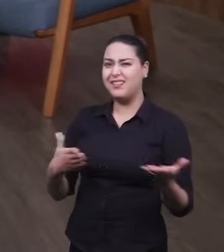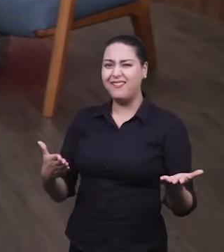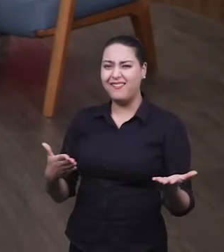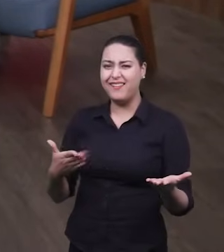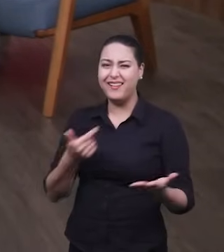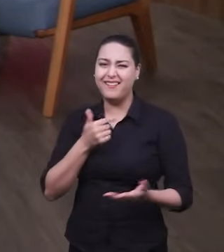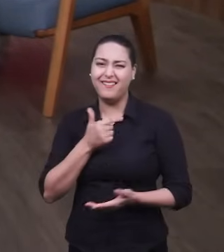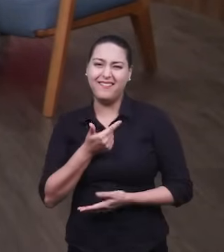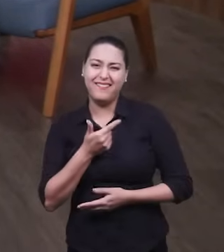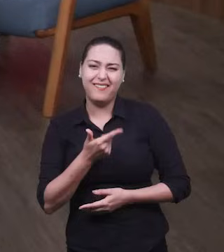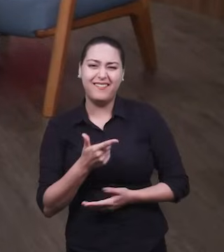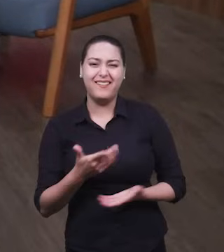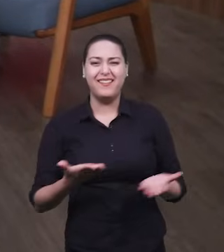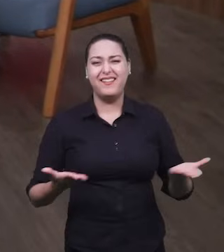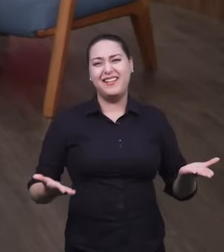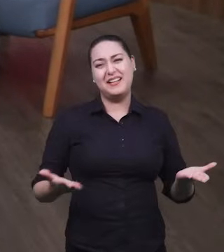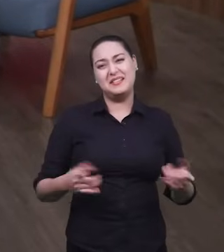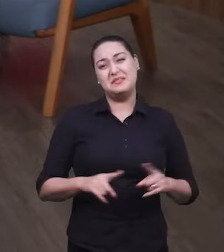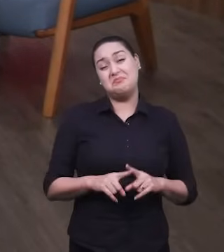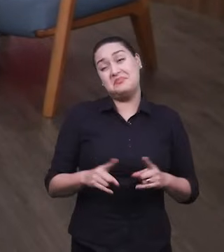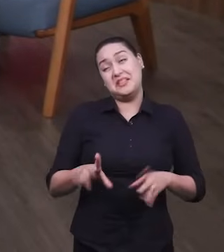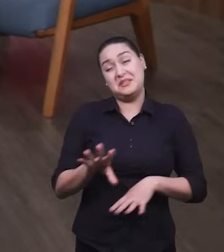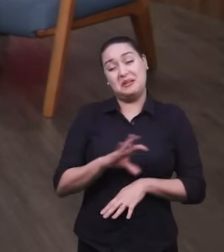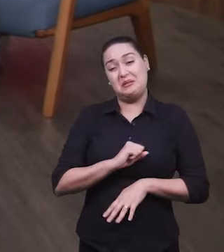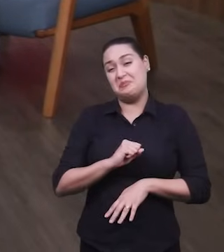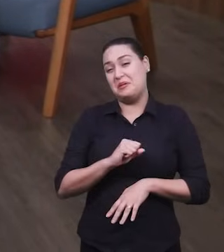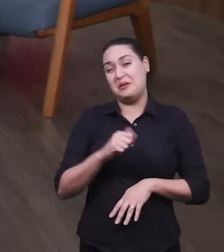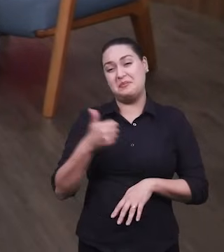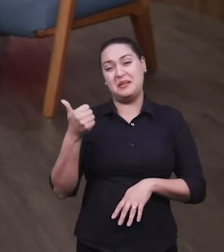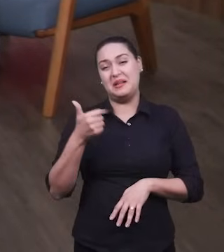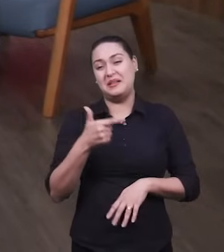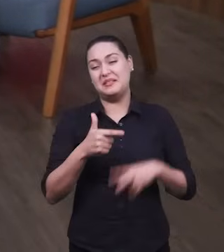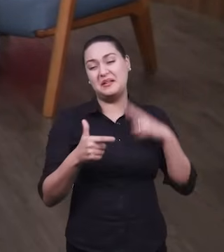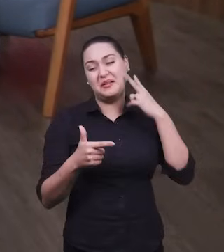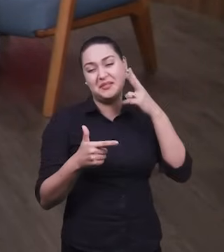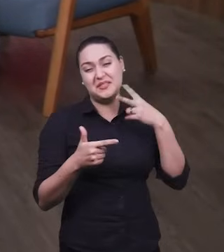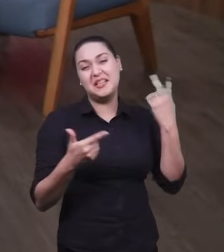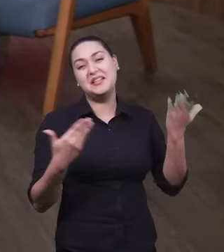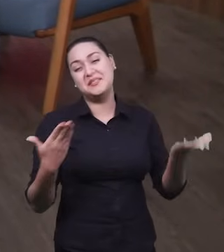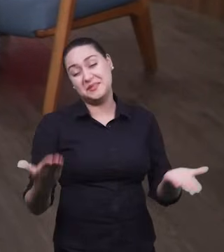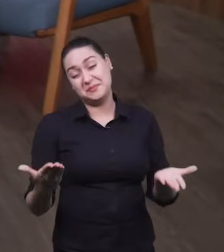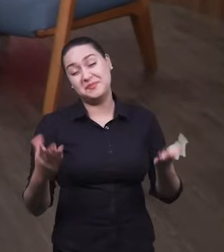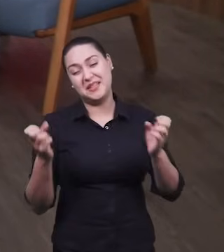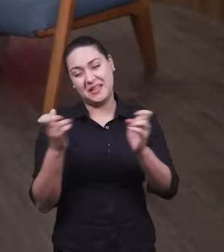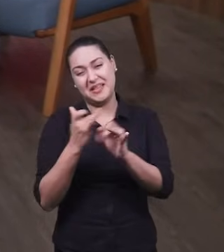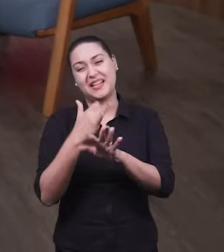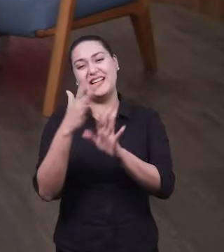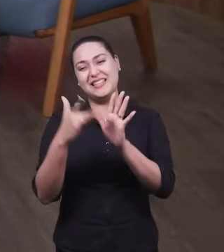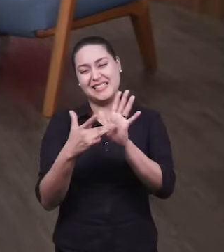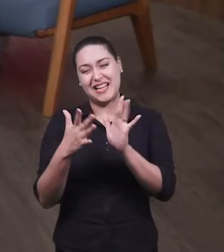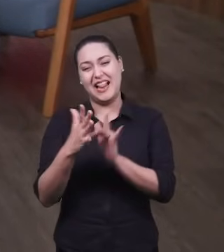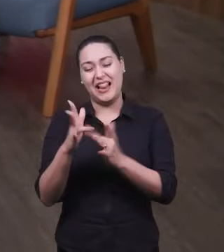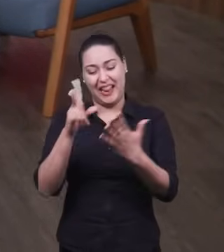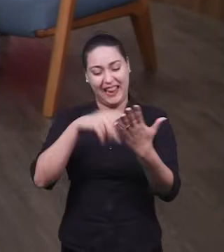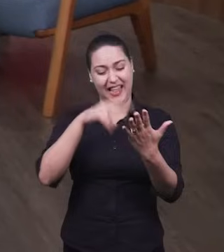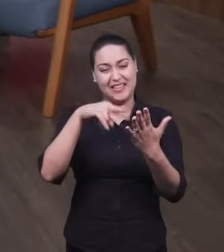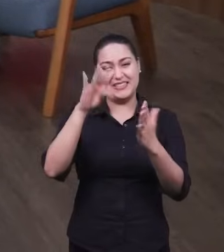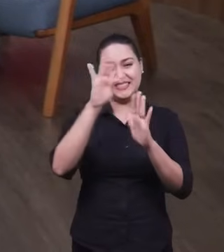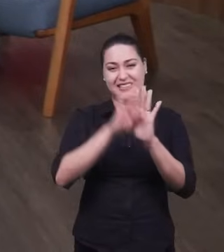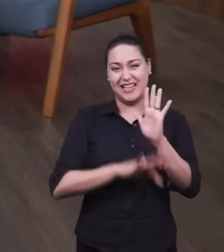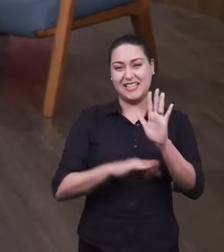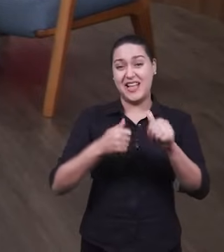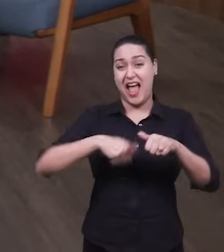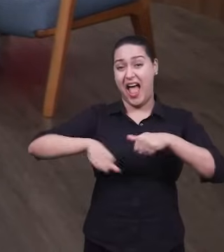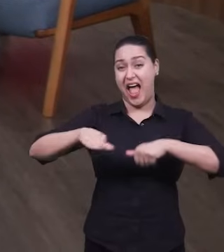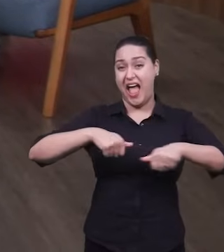desse. Mas esse amor é melhor do que o vinho. Nós queremos mais. Glória a Jesus. Vamos ler um